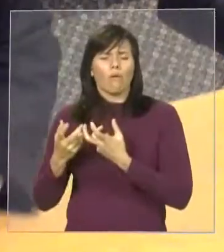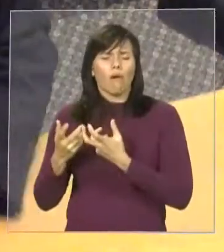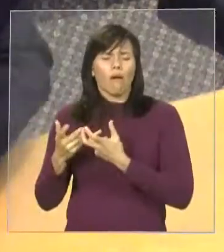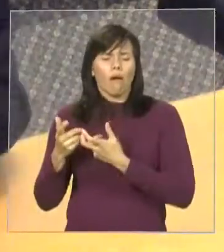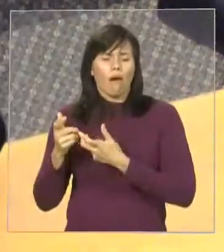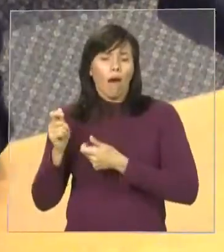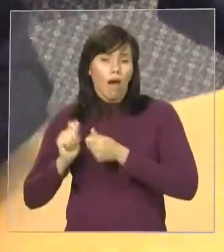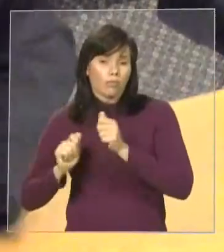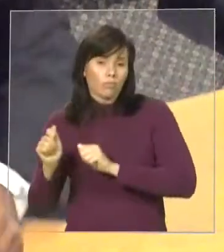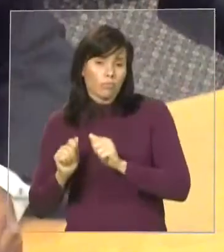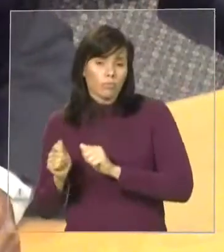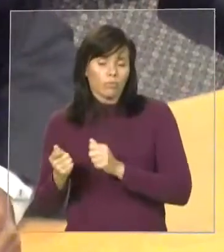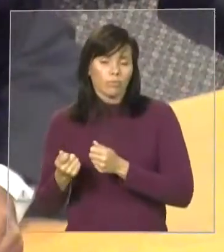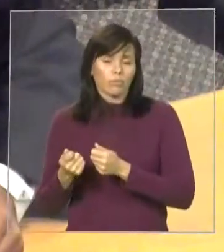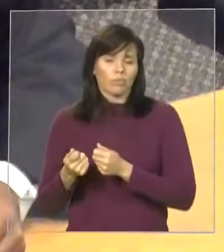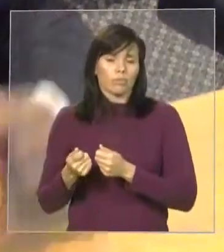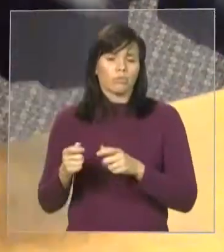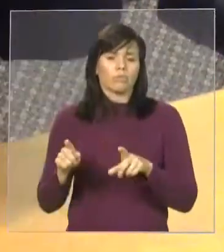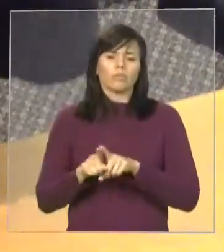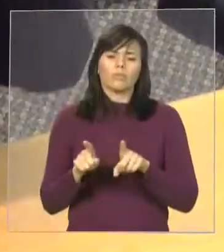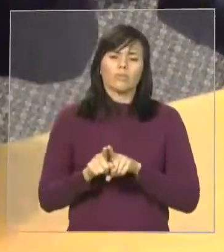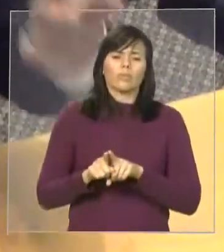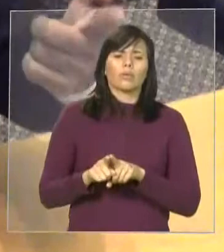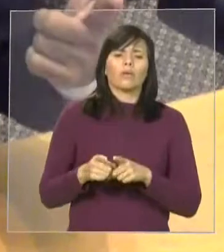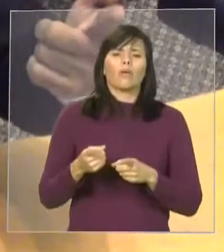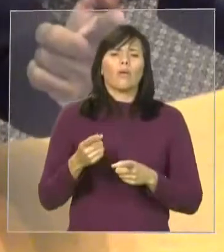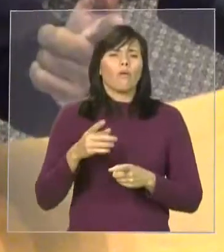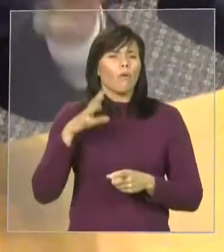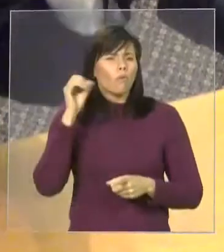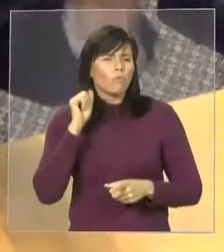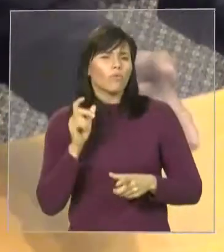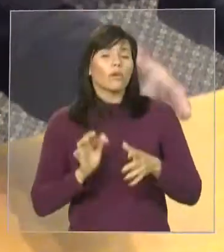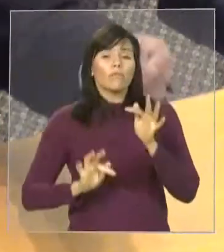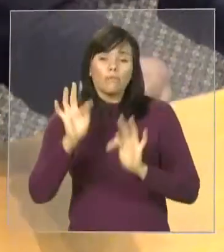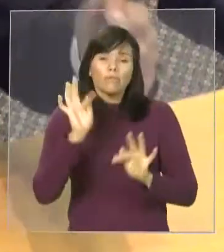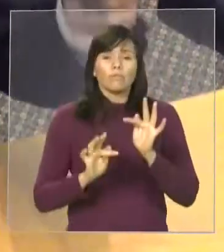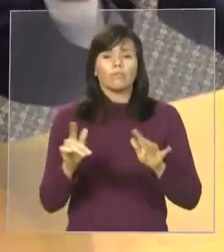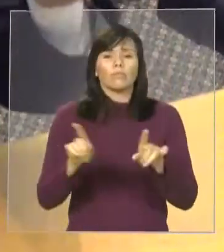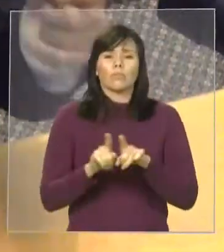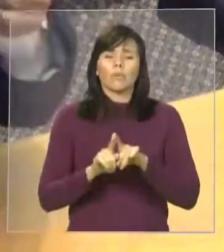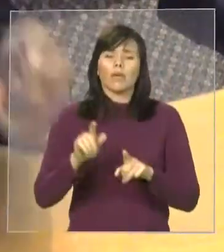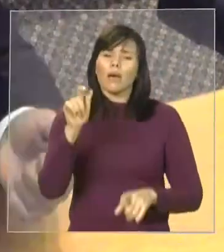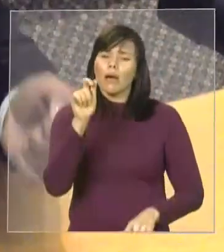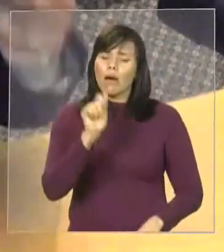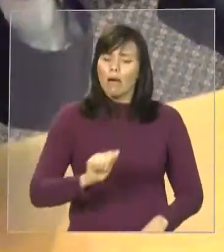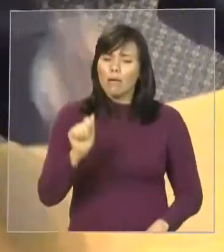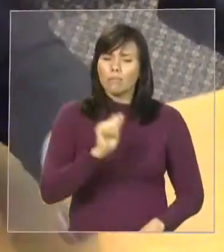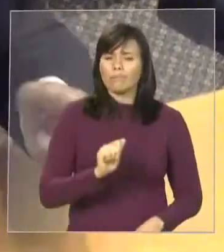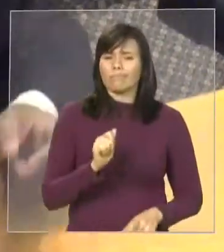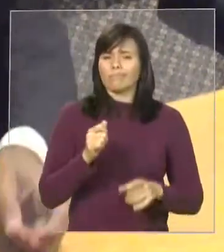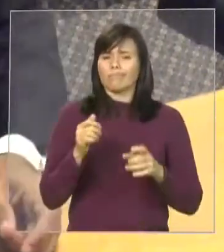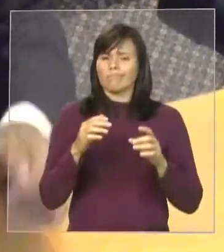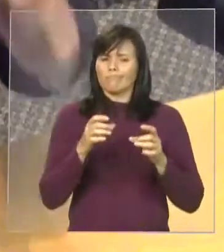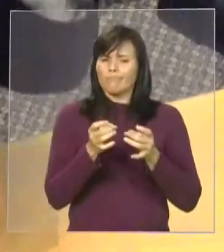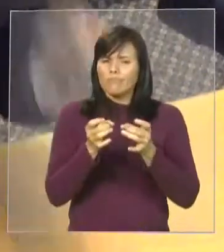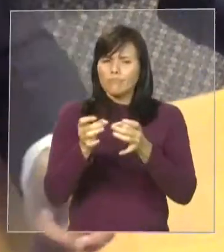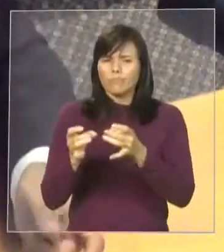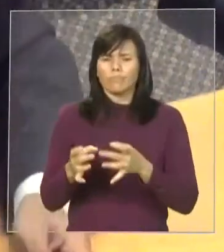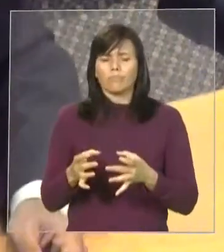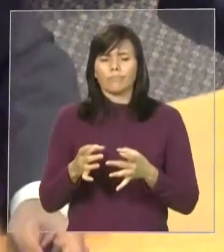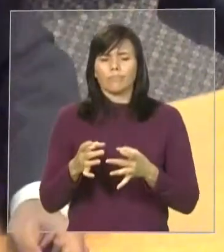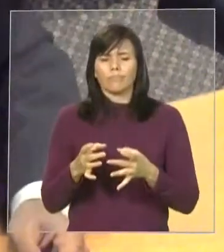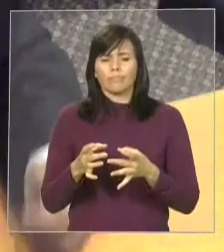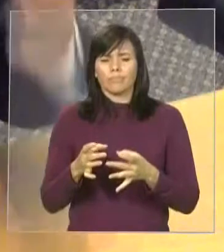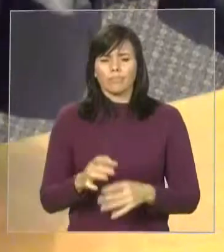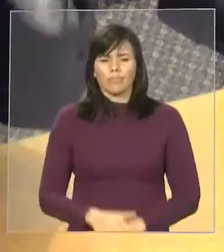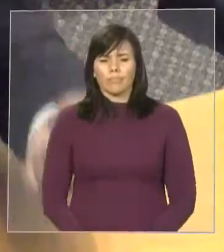firma, a associação comercial. Mesmo votando contra, eu tenho certeza que o posicionamento da associação comercial, da